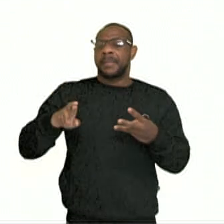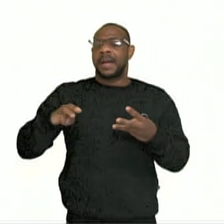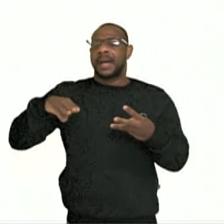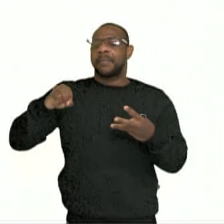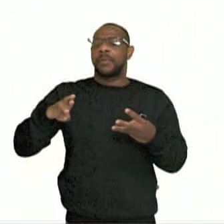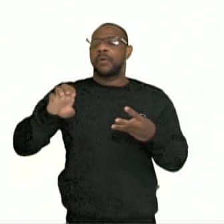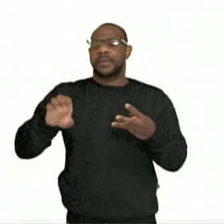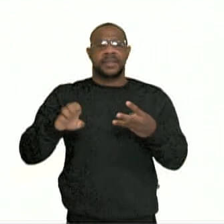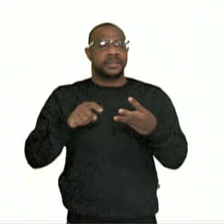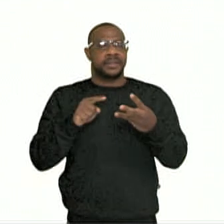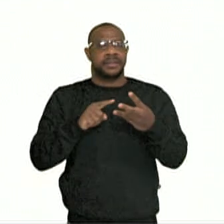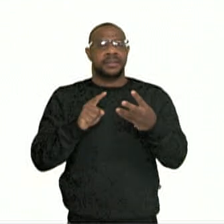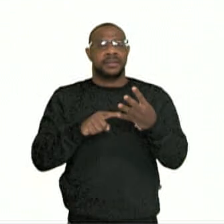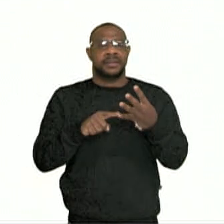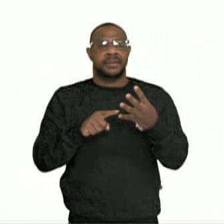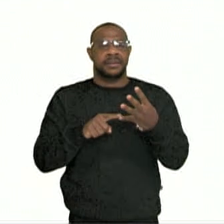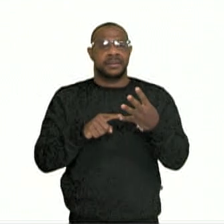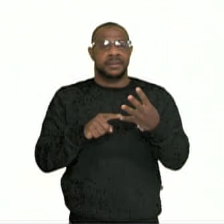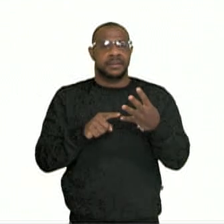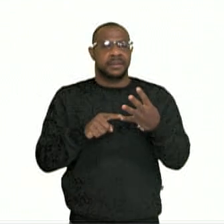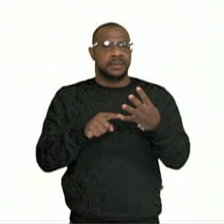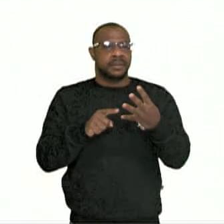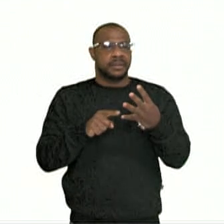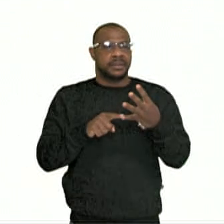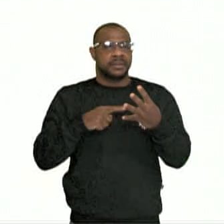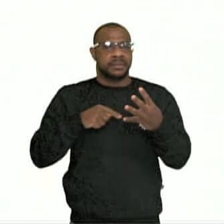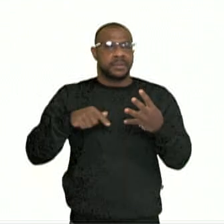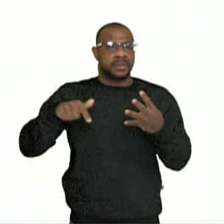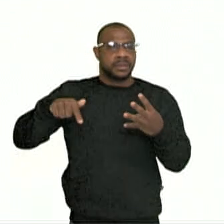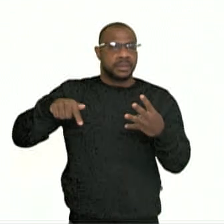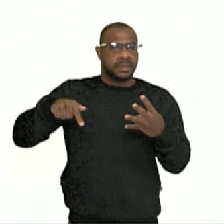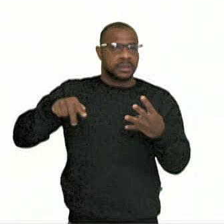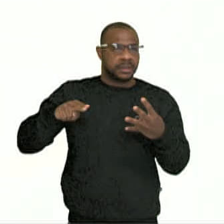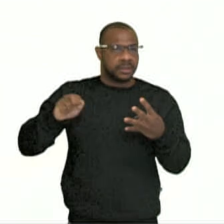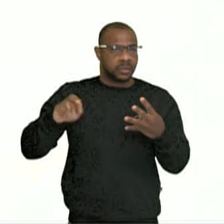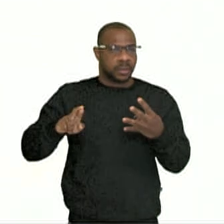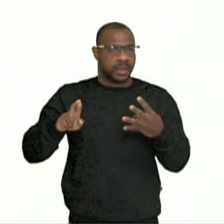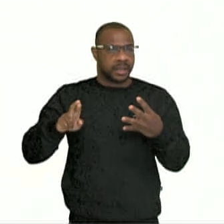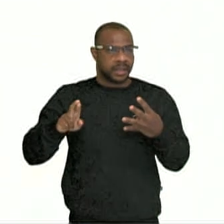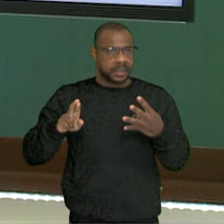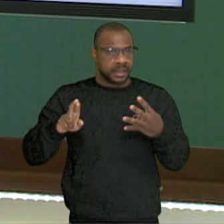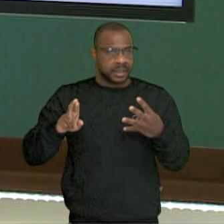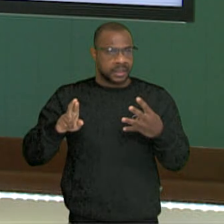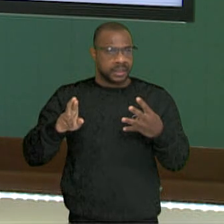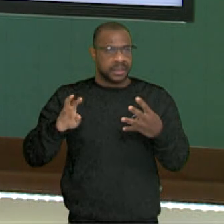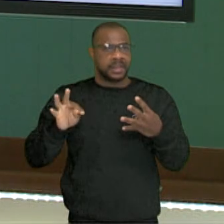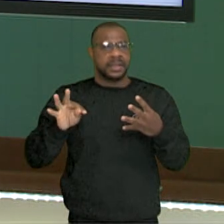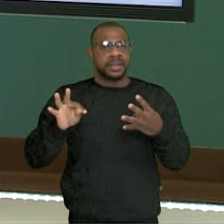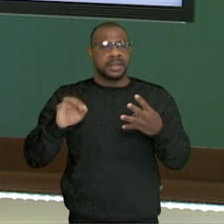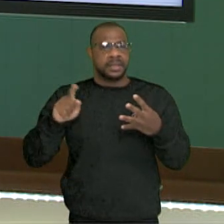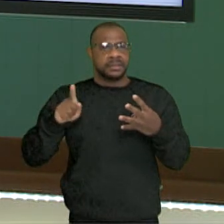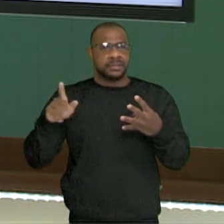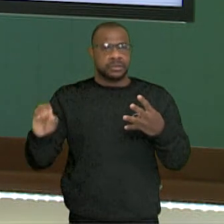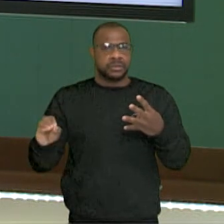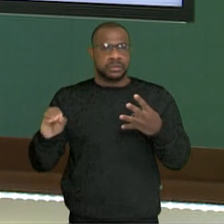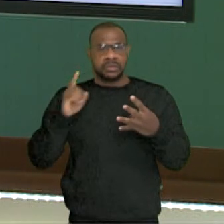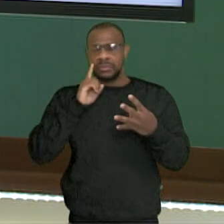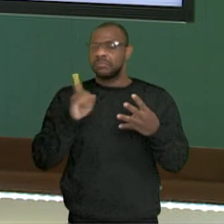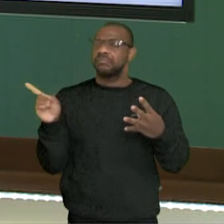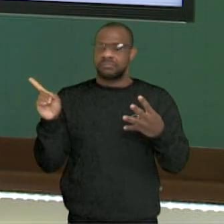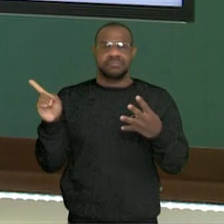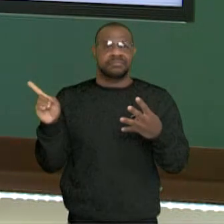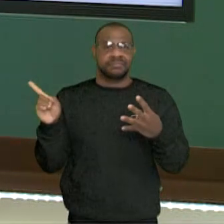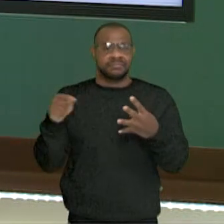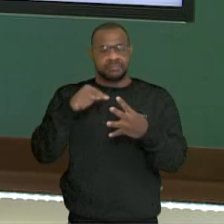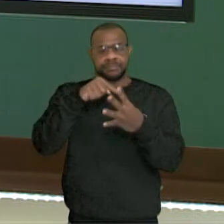diferentes colorações, e também o quartzito. Então são exemplos de rochas metamórficas que nós